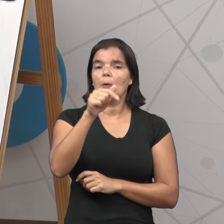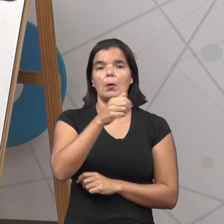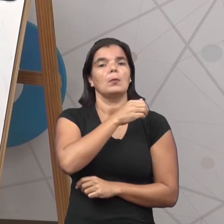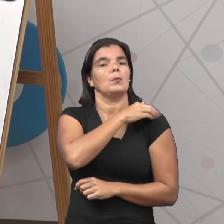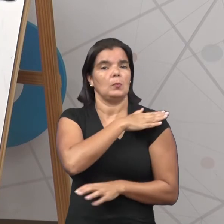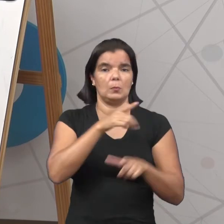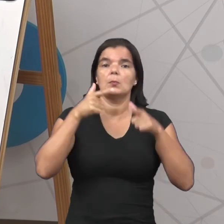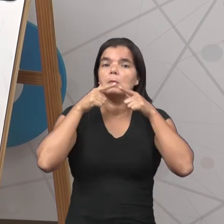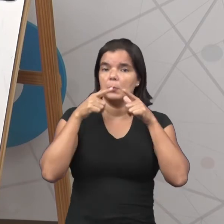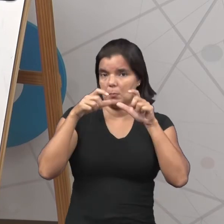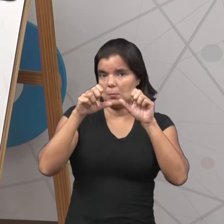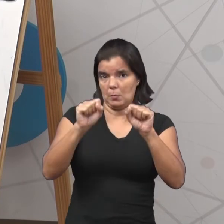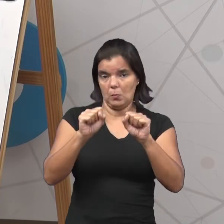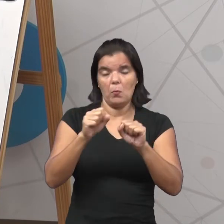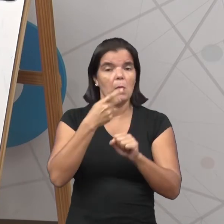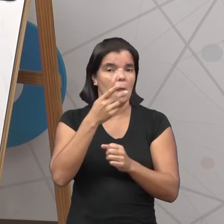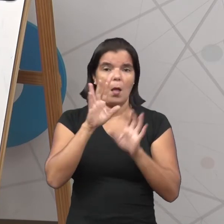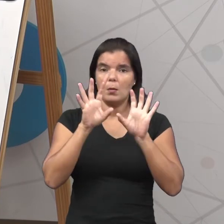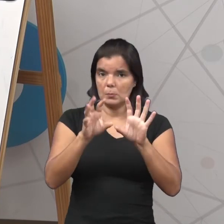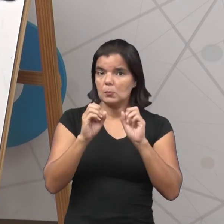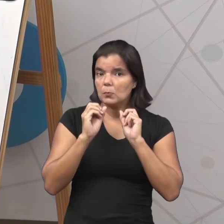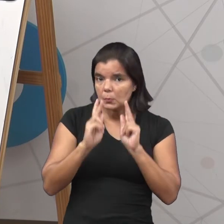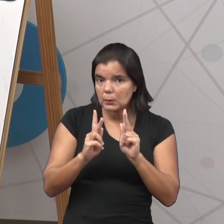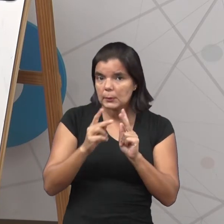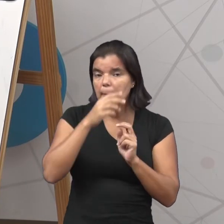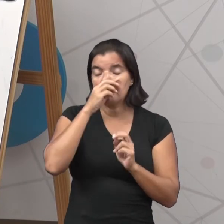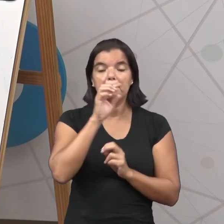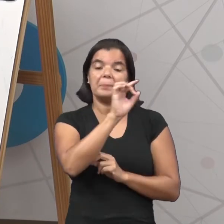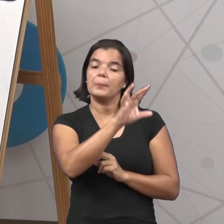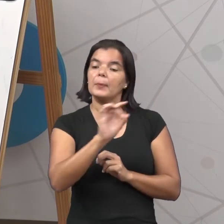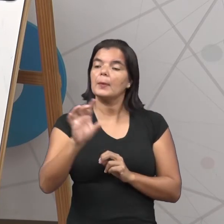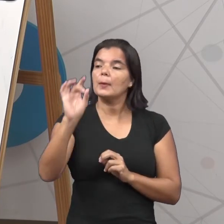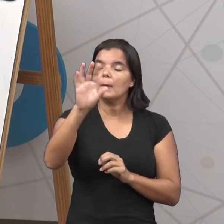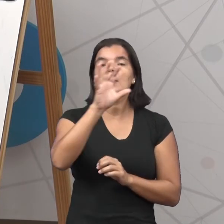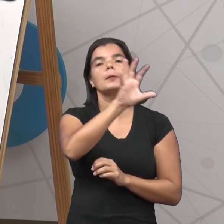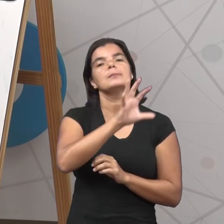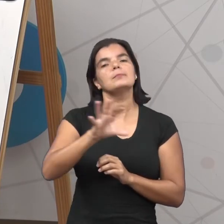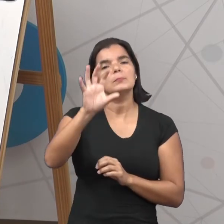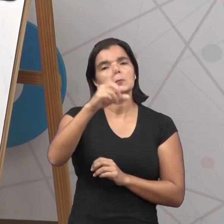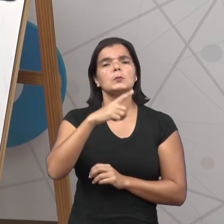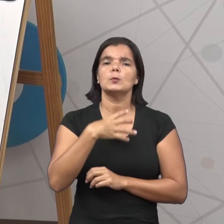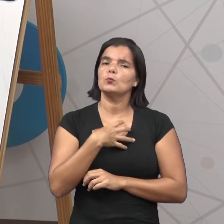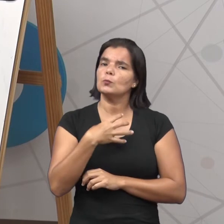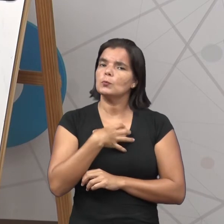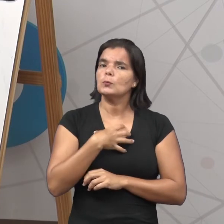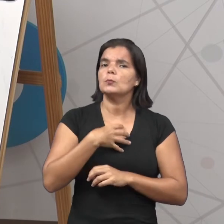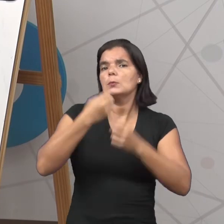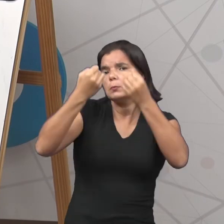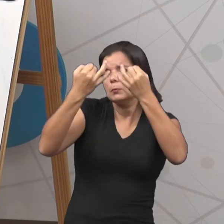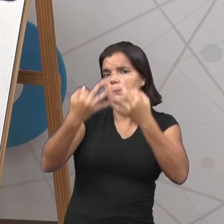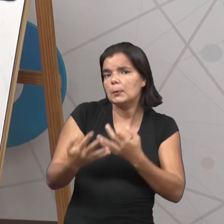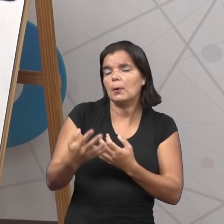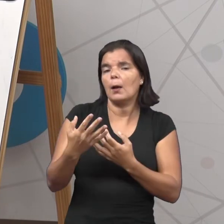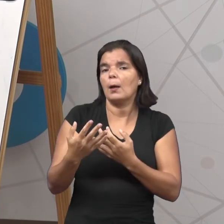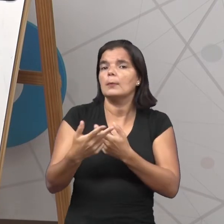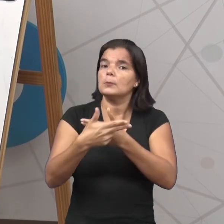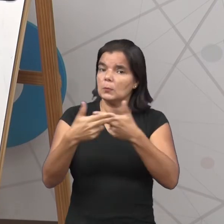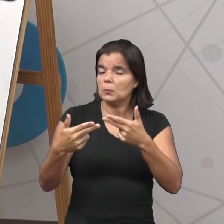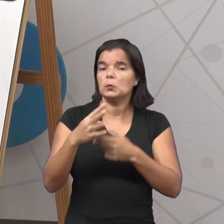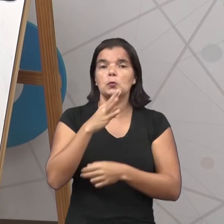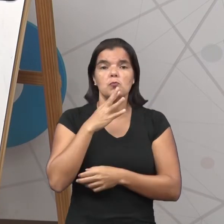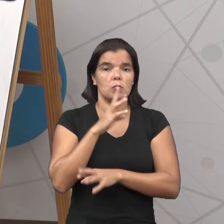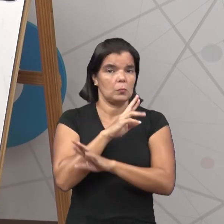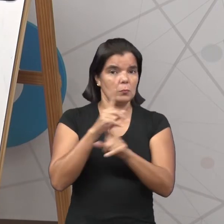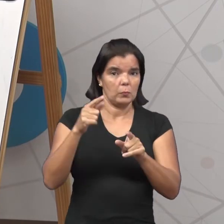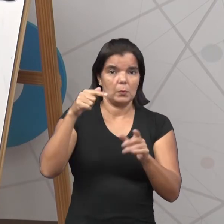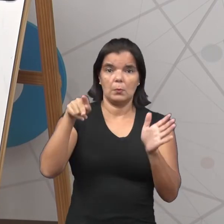preconceito linguístico. Não devemos fazer, ok? Porque cada região tem a sua maneira de falar sobre determinada coisa que às vezes nós conhecemos